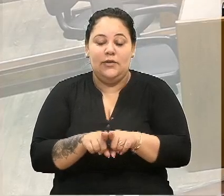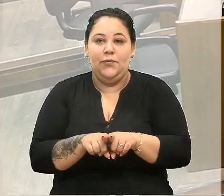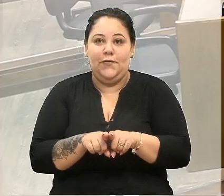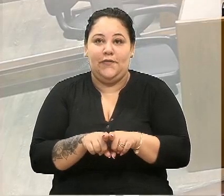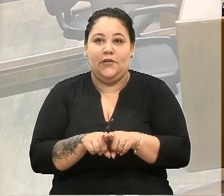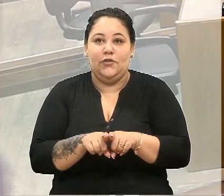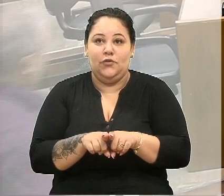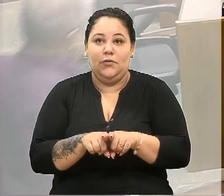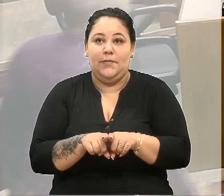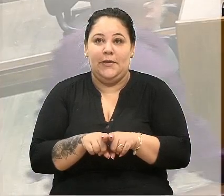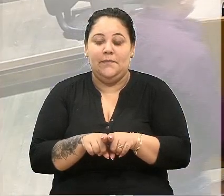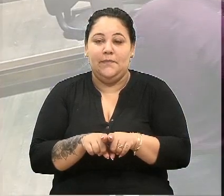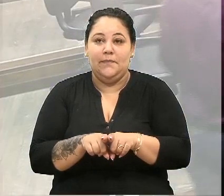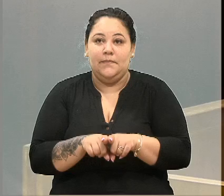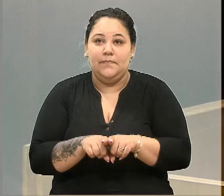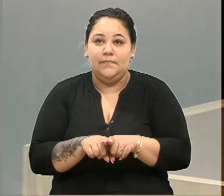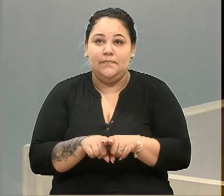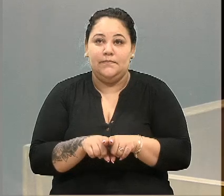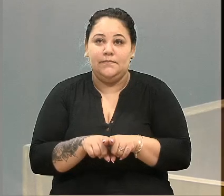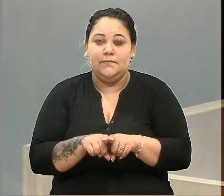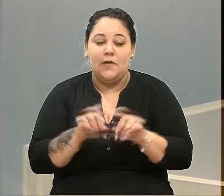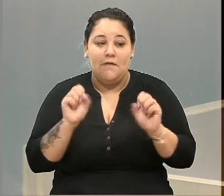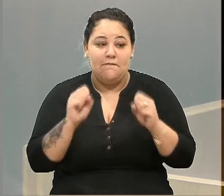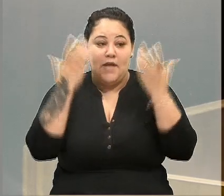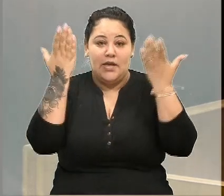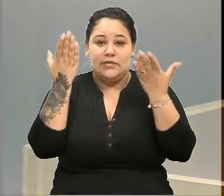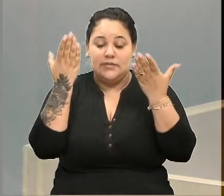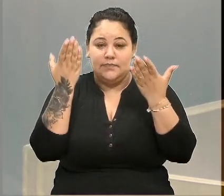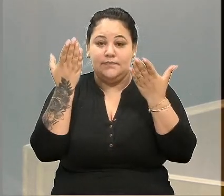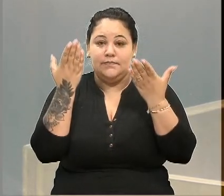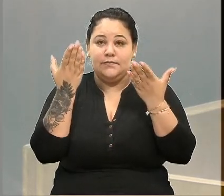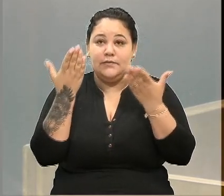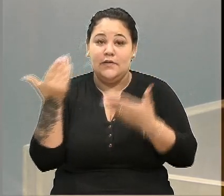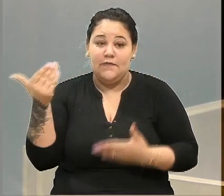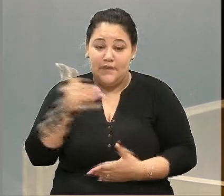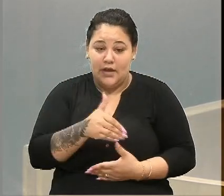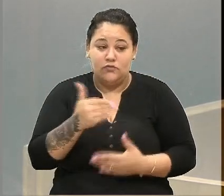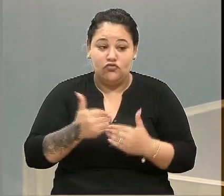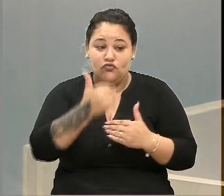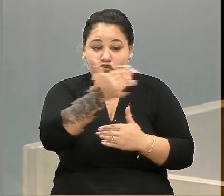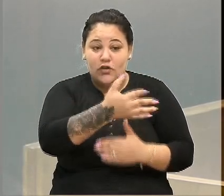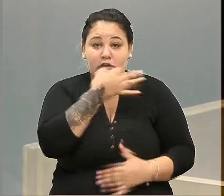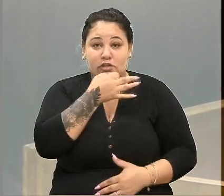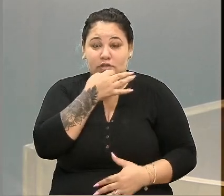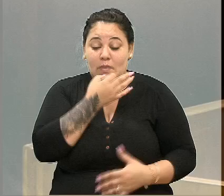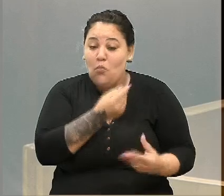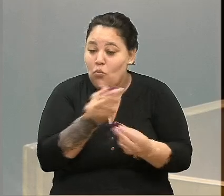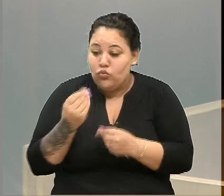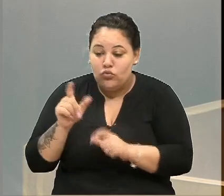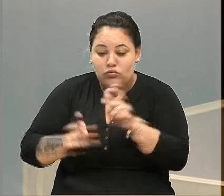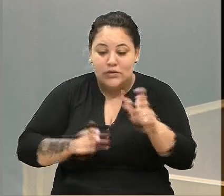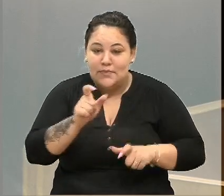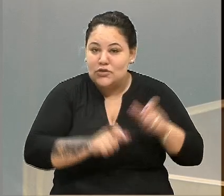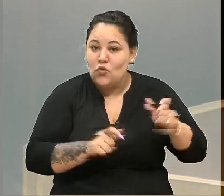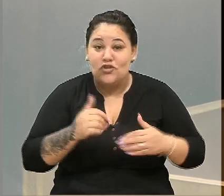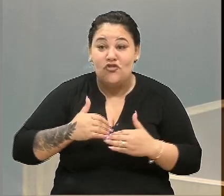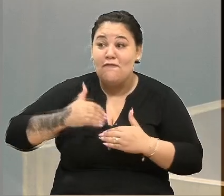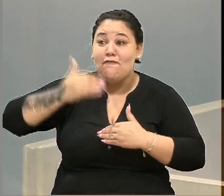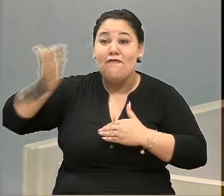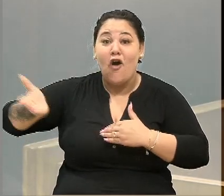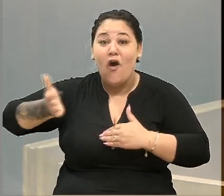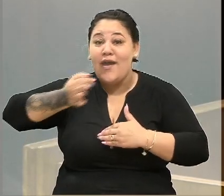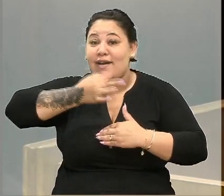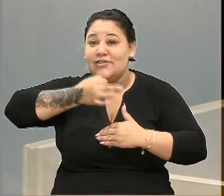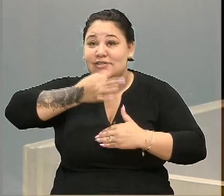muitas das pessoas que vieram para o Festival de Blues e que vieram para a meia maratona vieram de fora de Caxias. Muitas pessoas vieram de fora. Estou esperando,